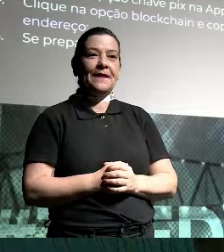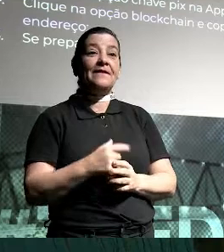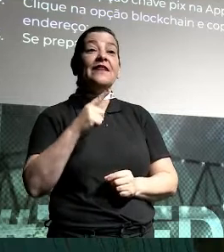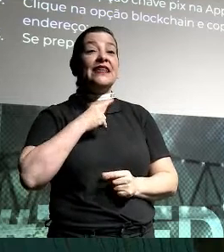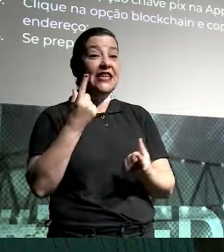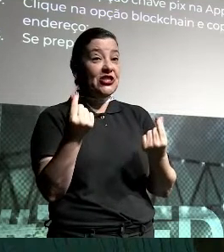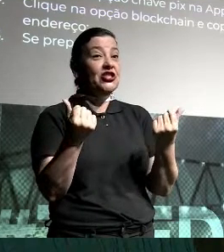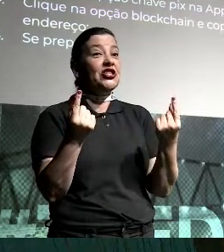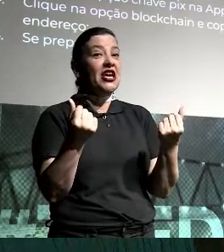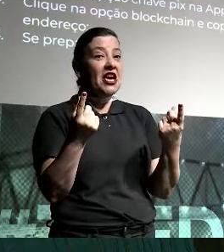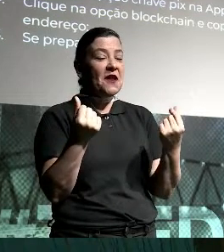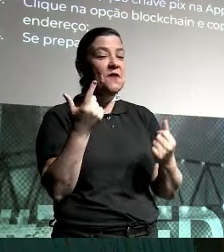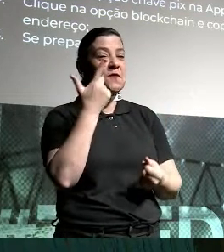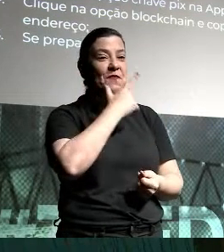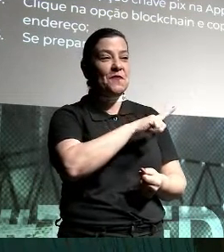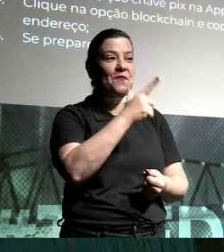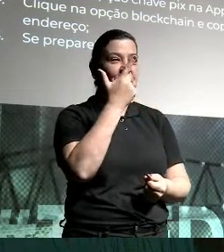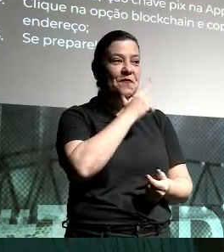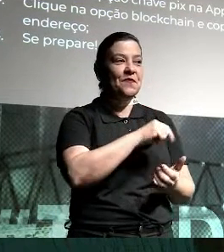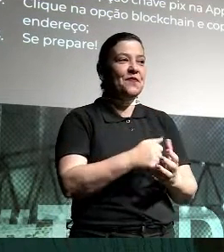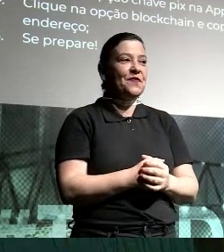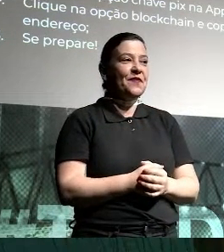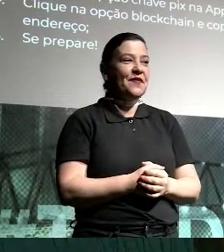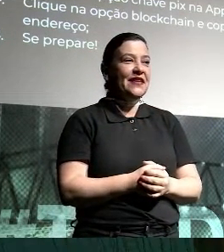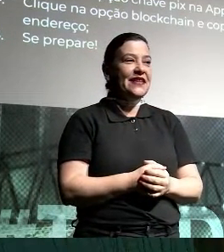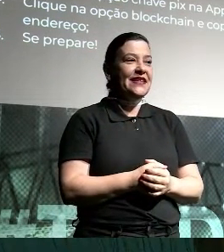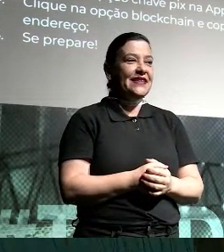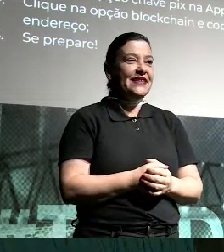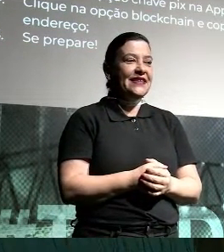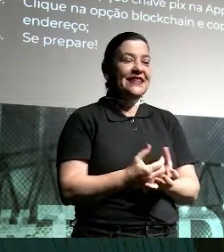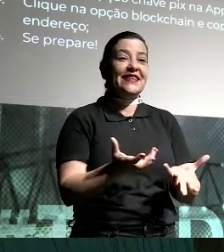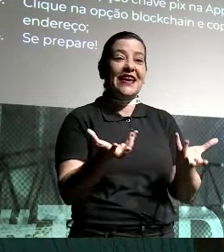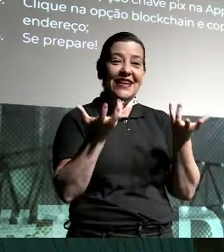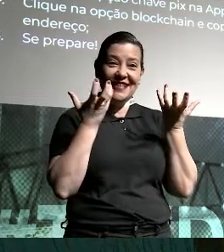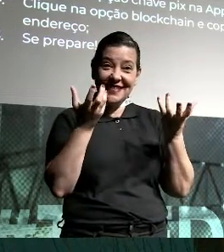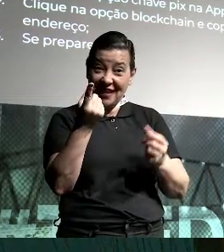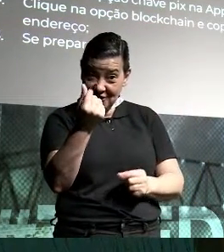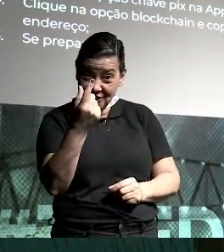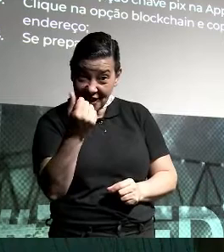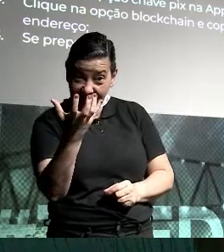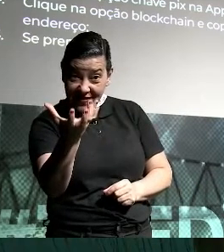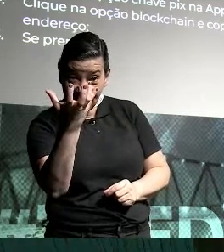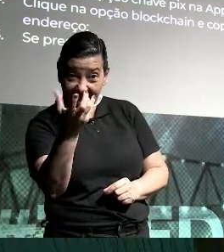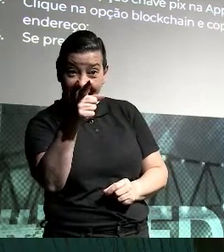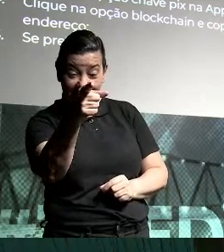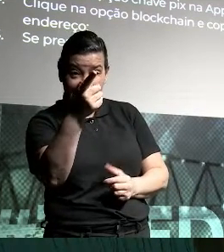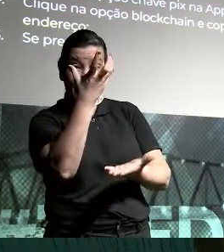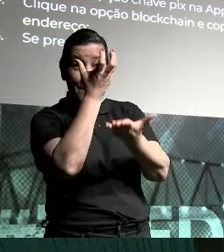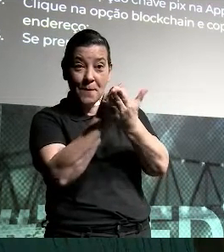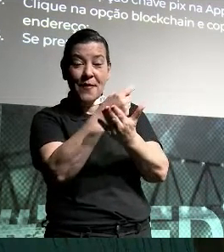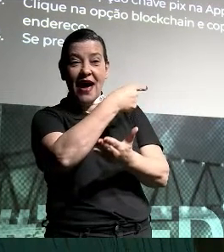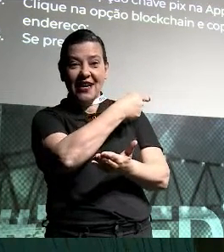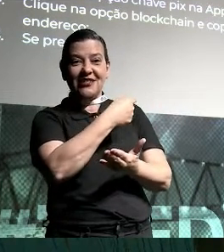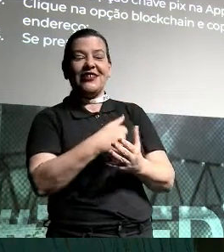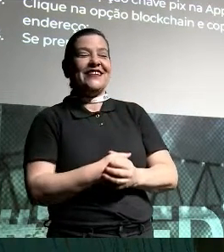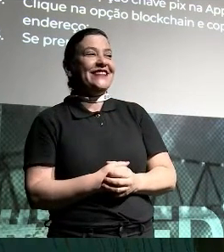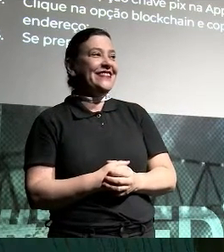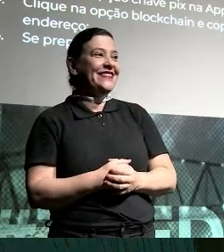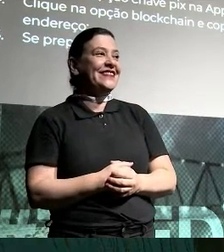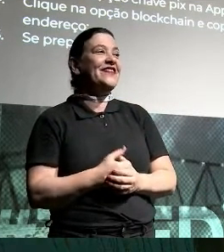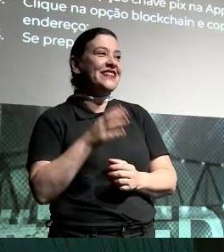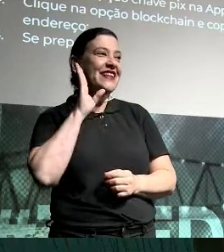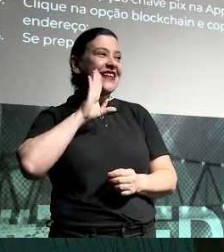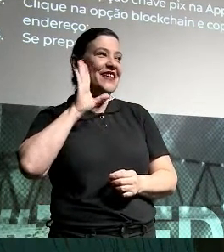dinheiro rolando aí. Então, quem quiser ganhar uma graninha aí extra, faz isso daí que vai